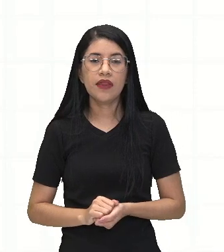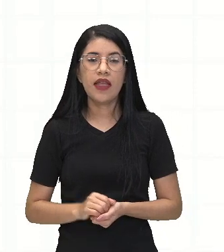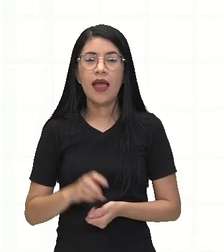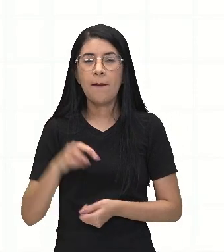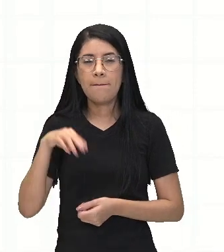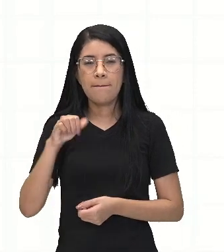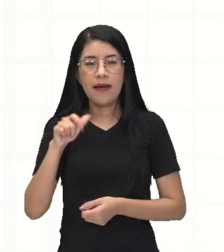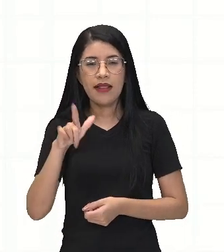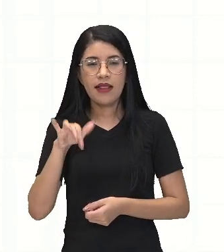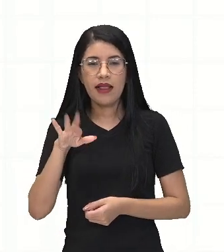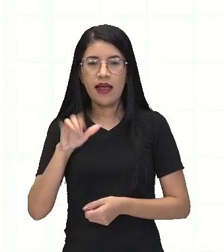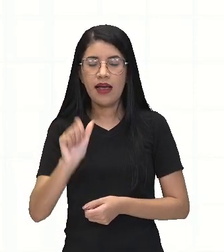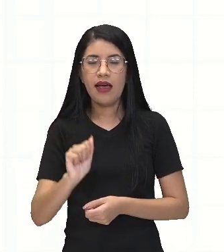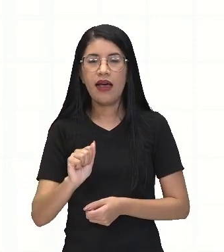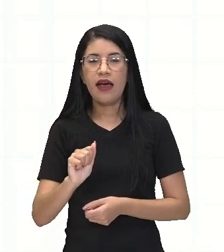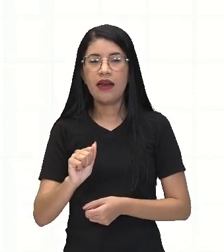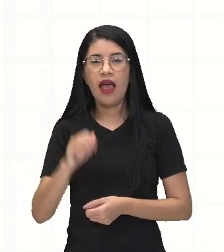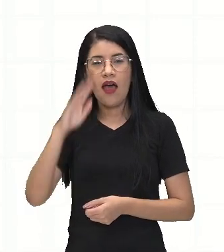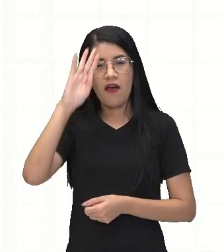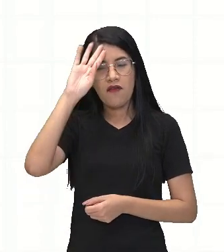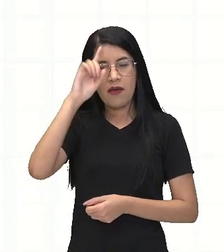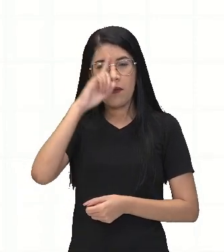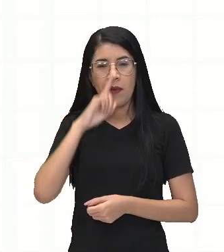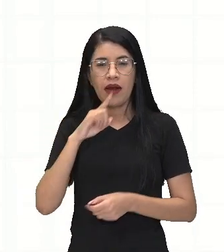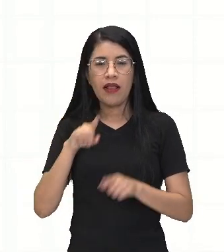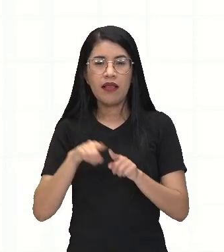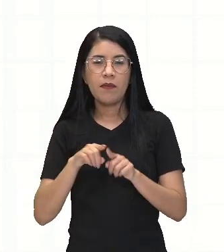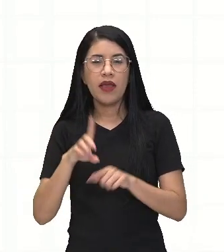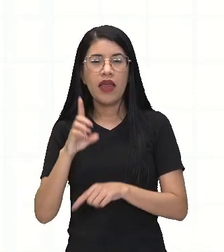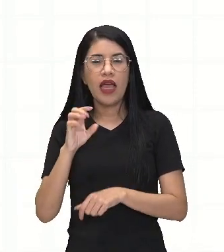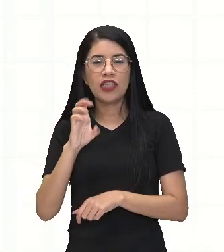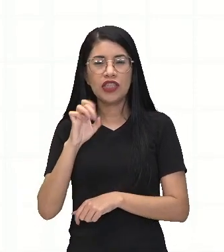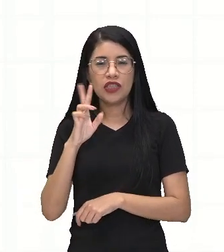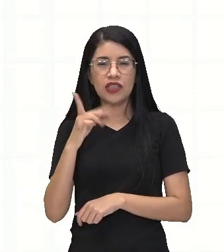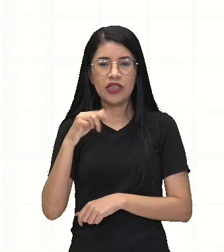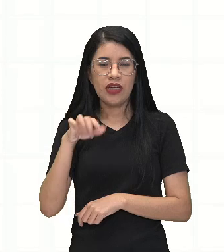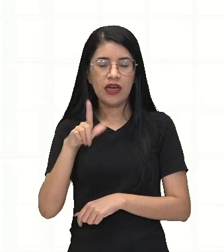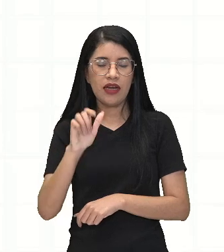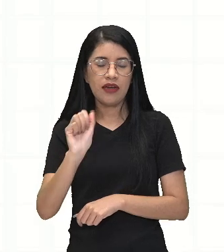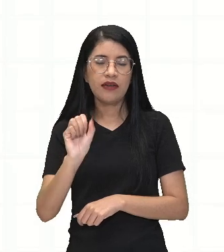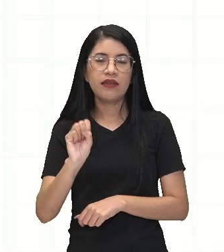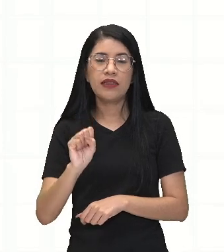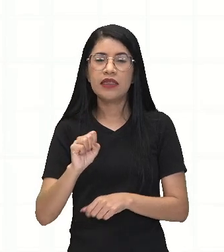febre amarela, doenças de Chagas, são doenças